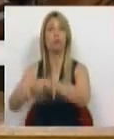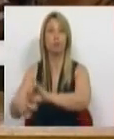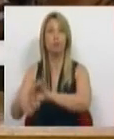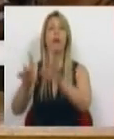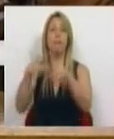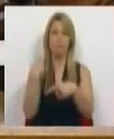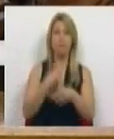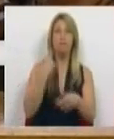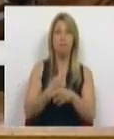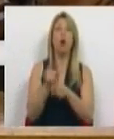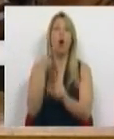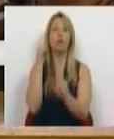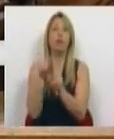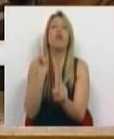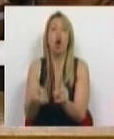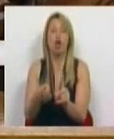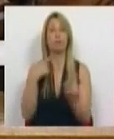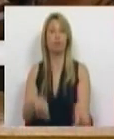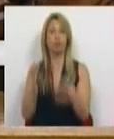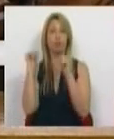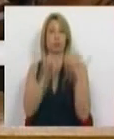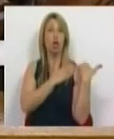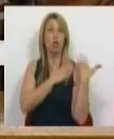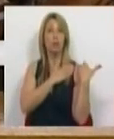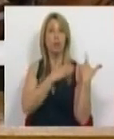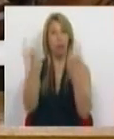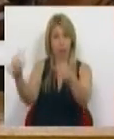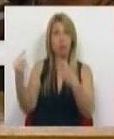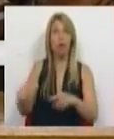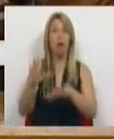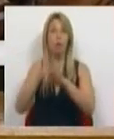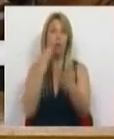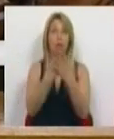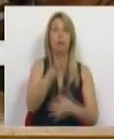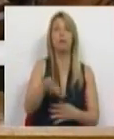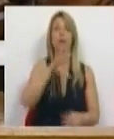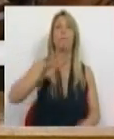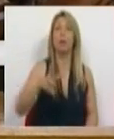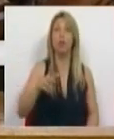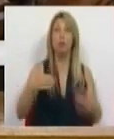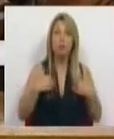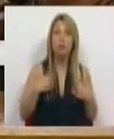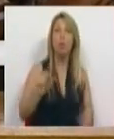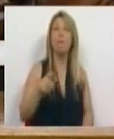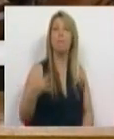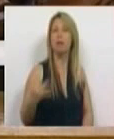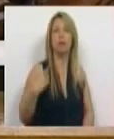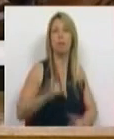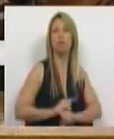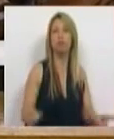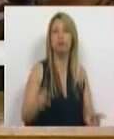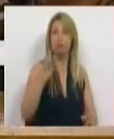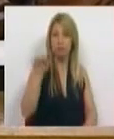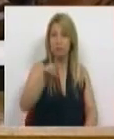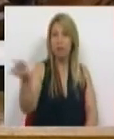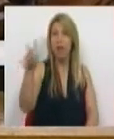objetivo: fugir às responsabilidades que têm pela situação que conduziram o país. Da parte do PCP, não permitiremos que se esqueça o que